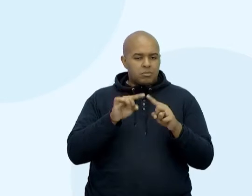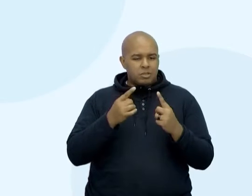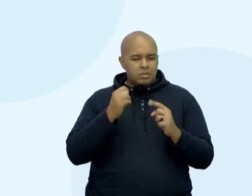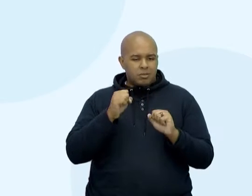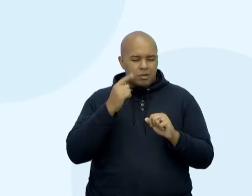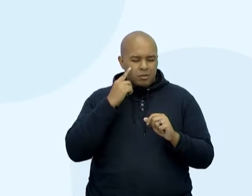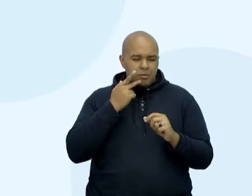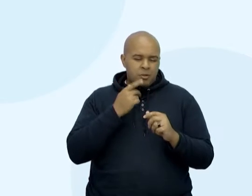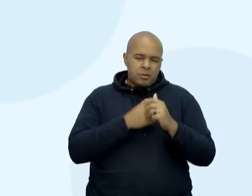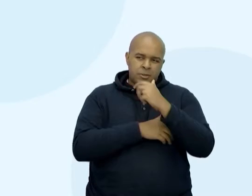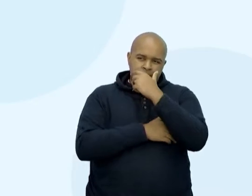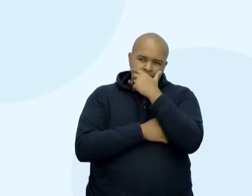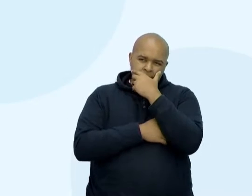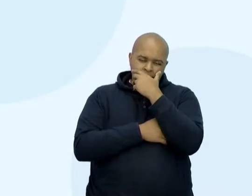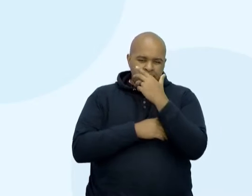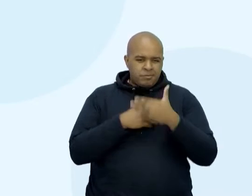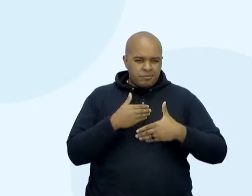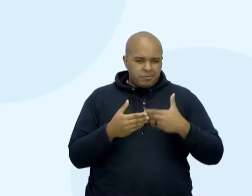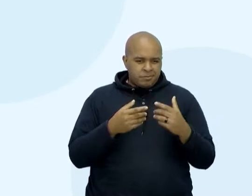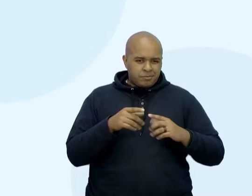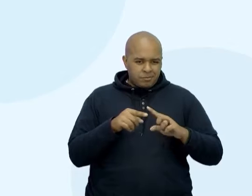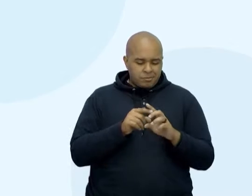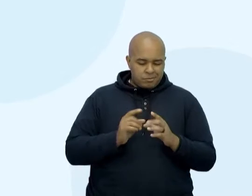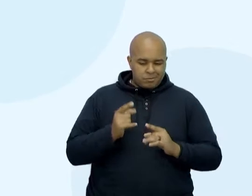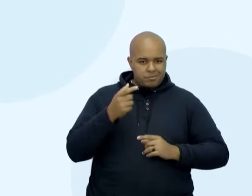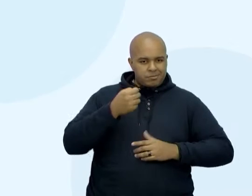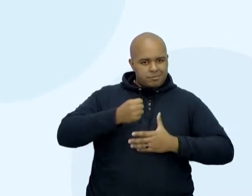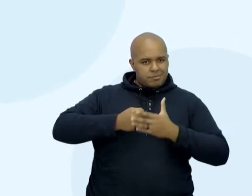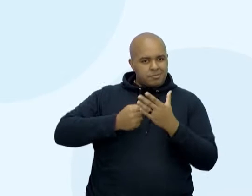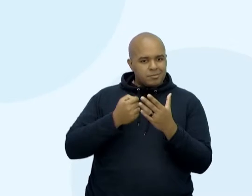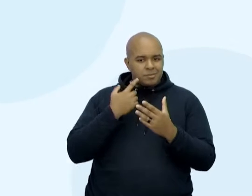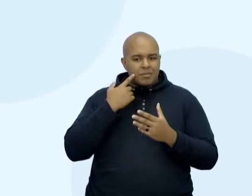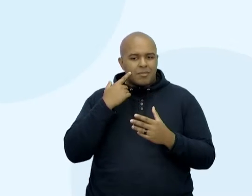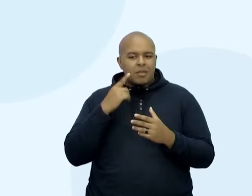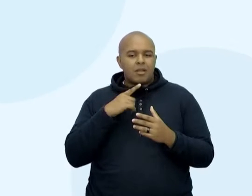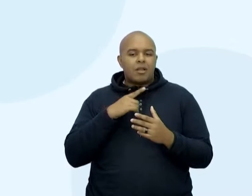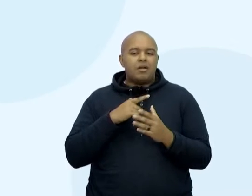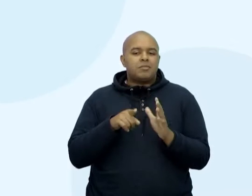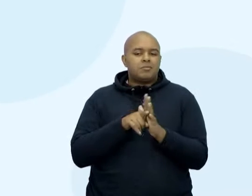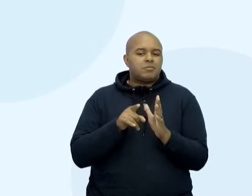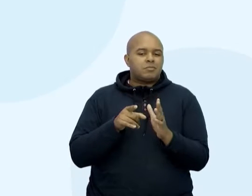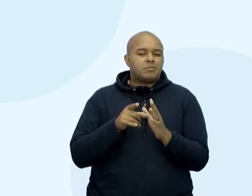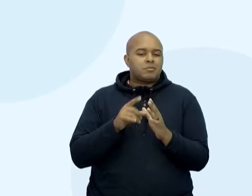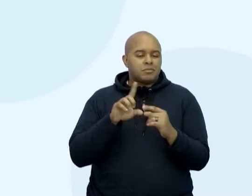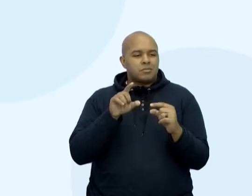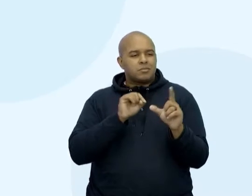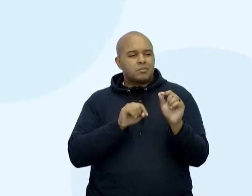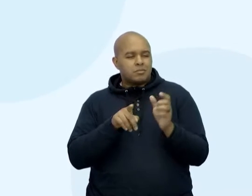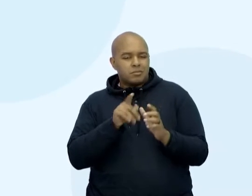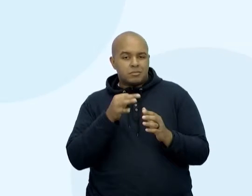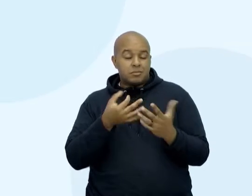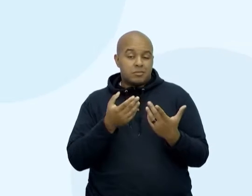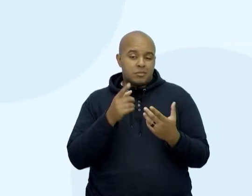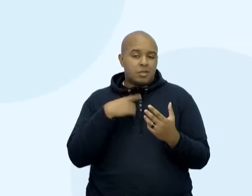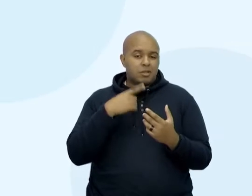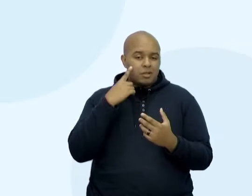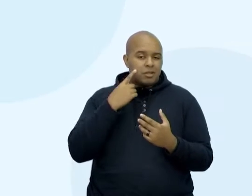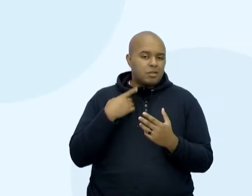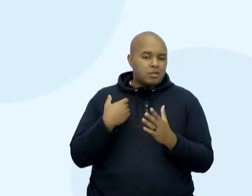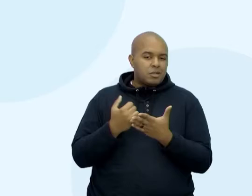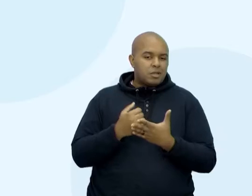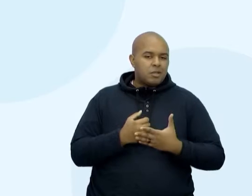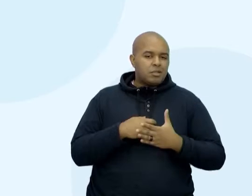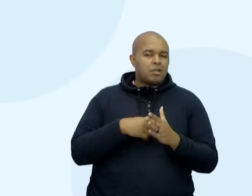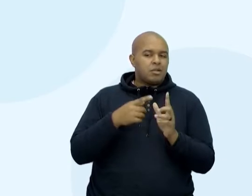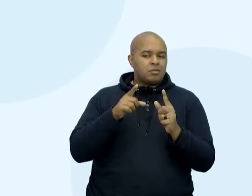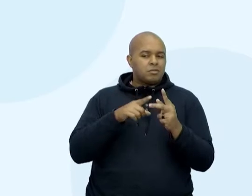gente pode afirmar que, à medida que o macaco sobe, e aí vocês tinham as opções, E aqui a gente traz a